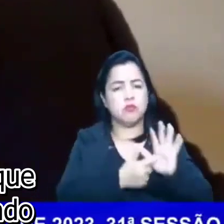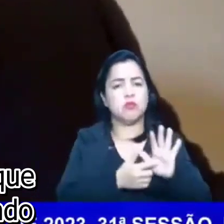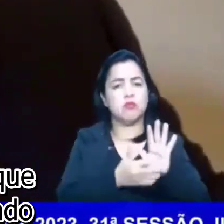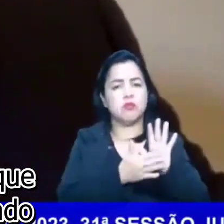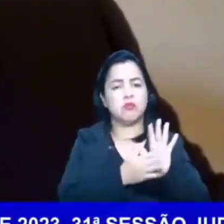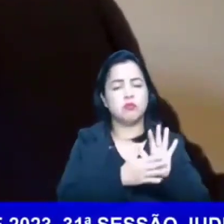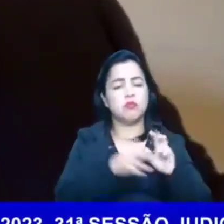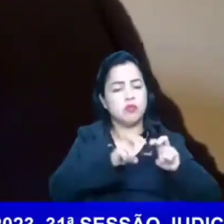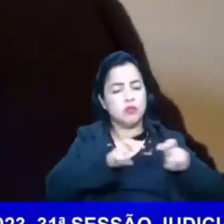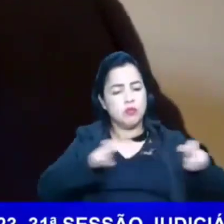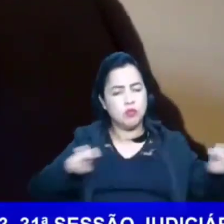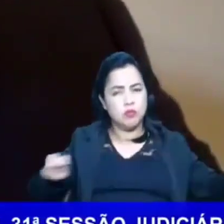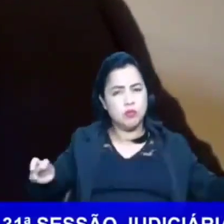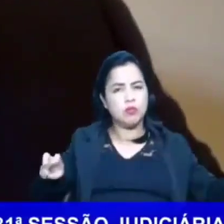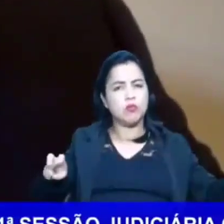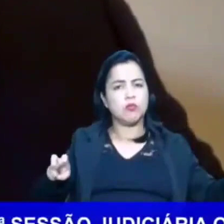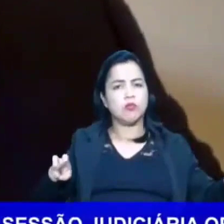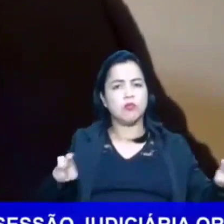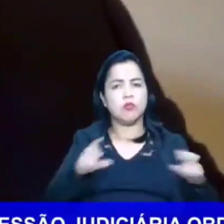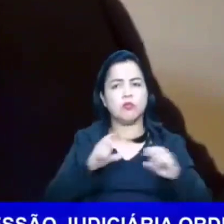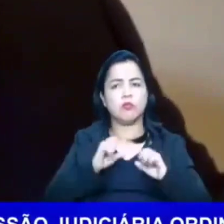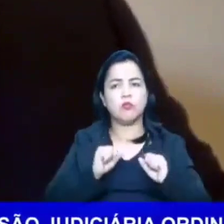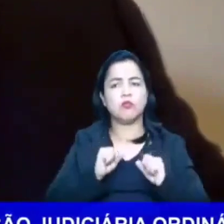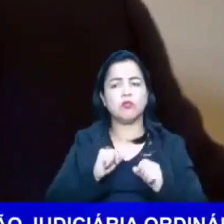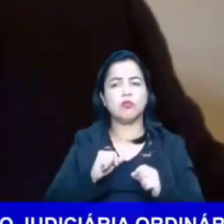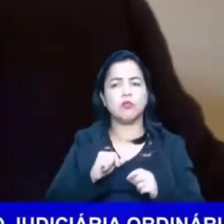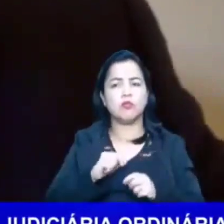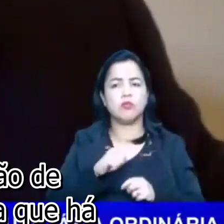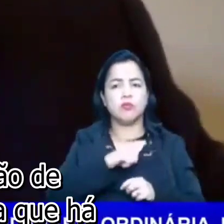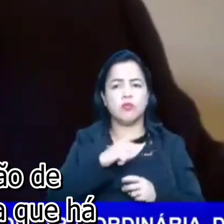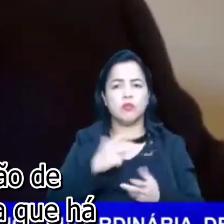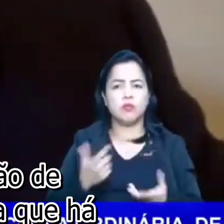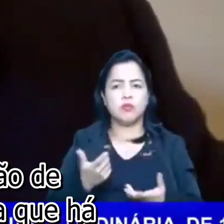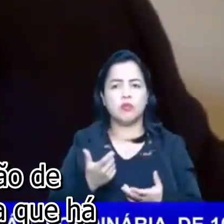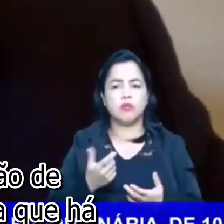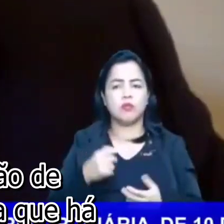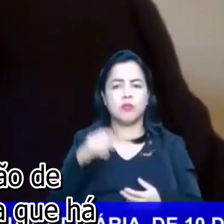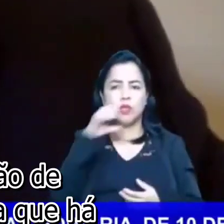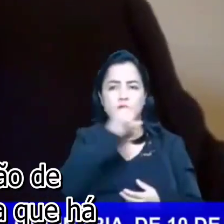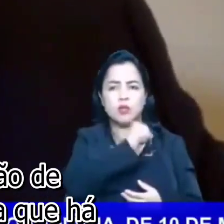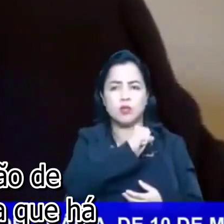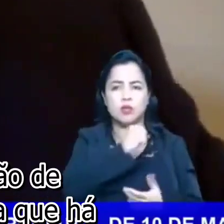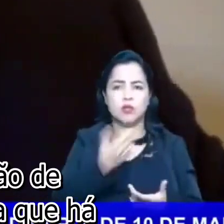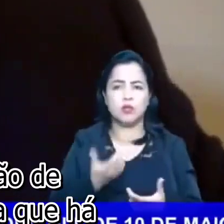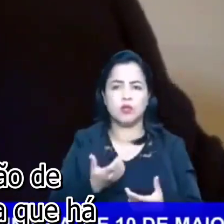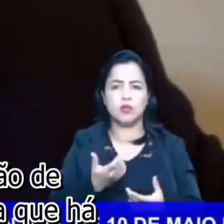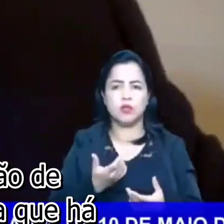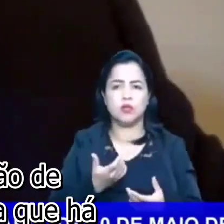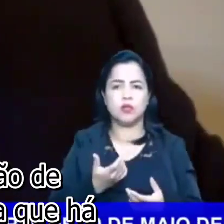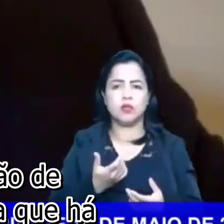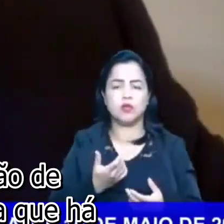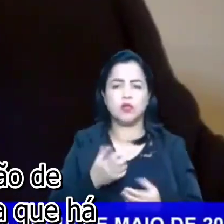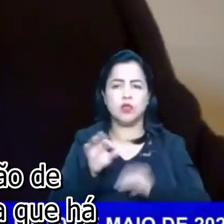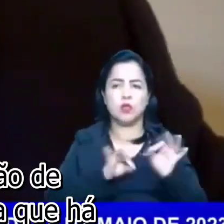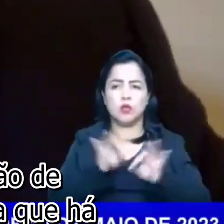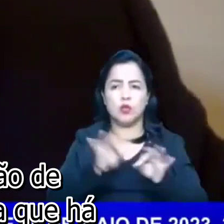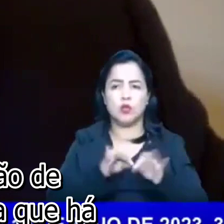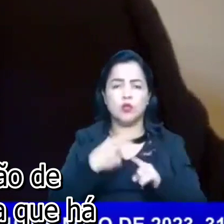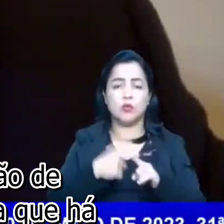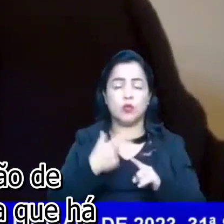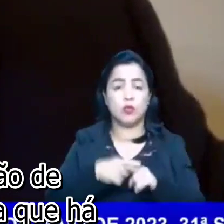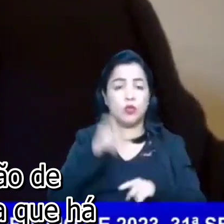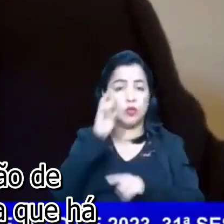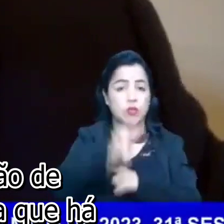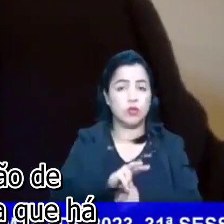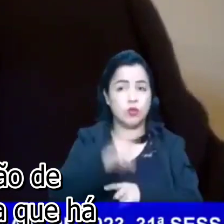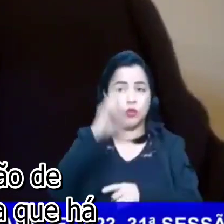o colegiado e fosse realizada essa breve, vamos dizer assim, uma questão de ordem. Porque a defesa